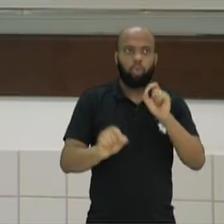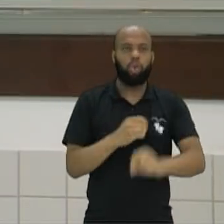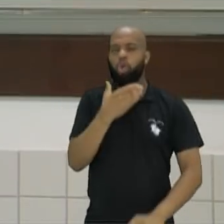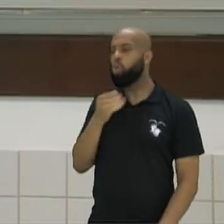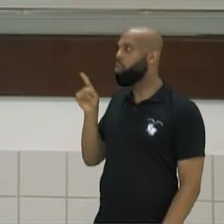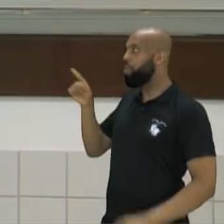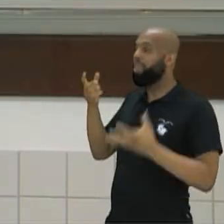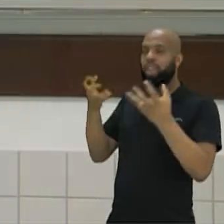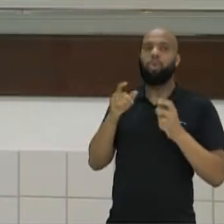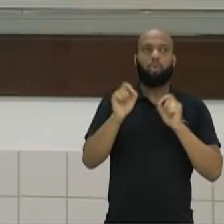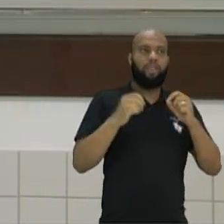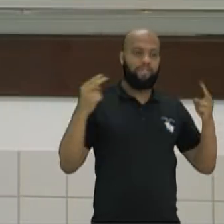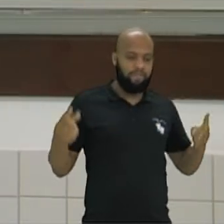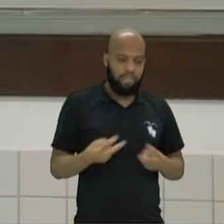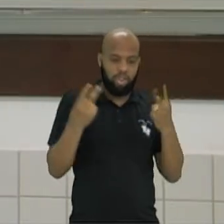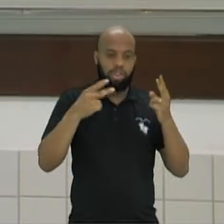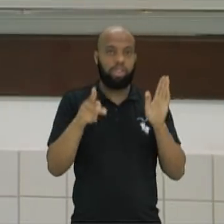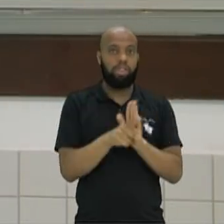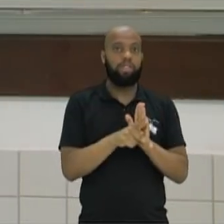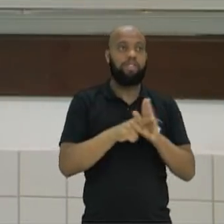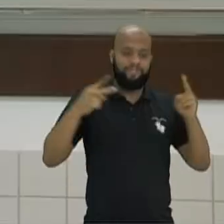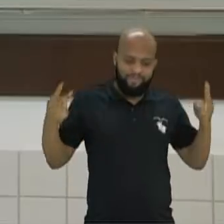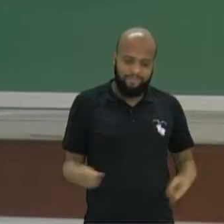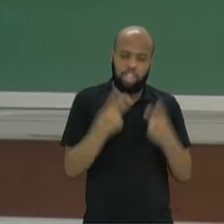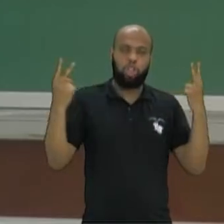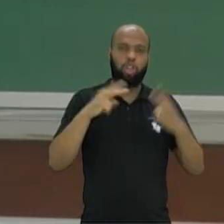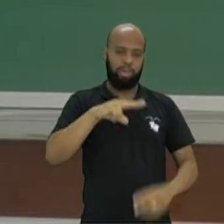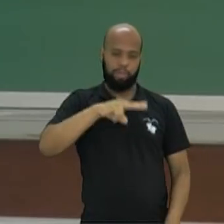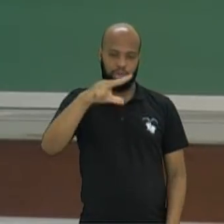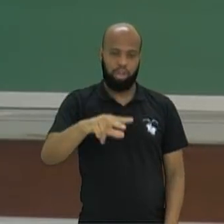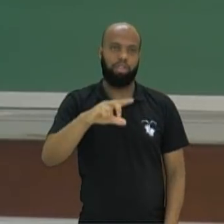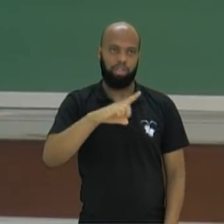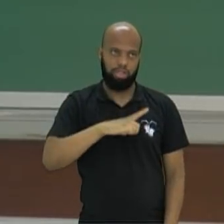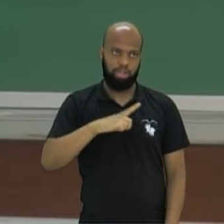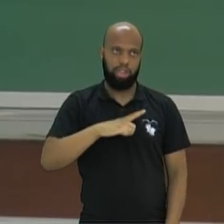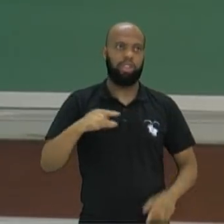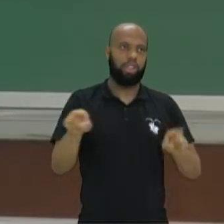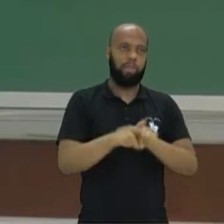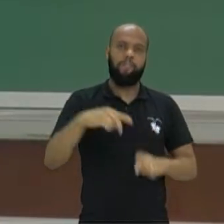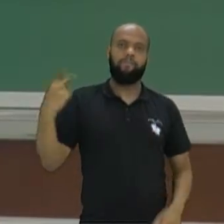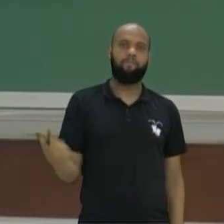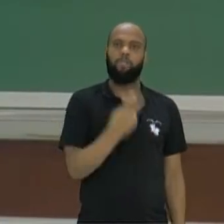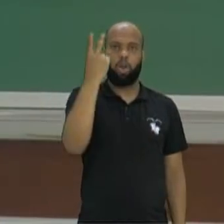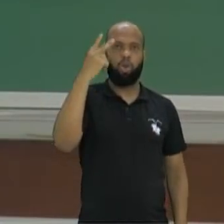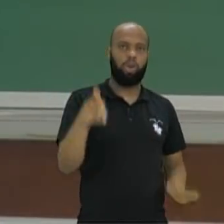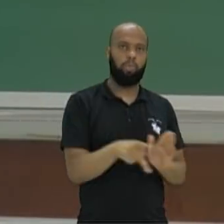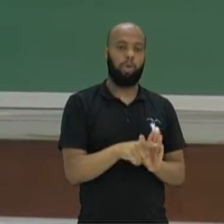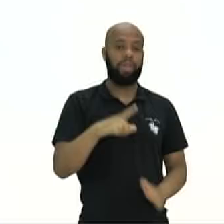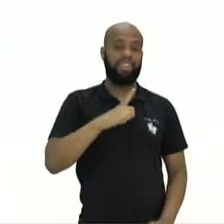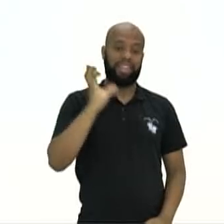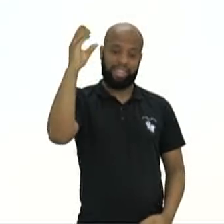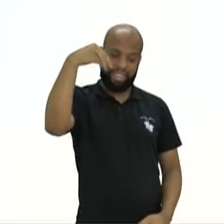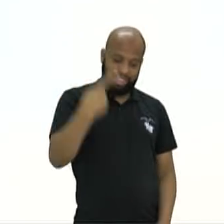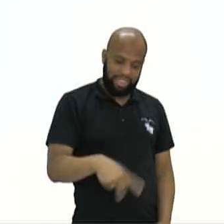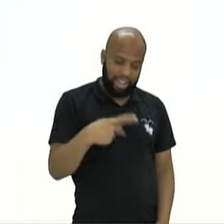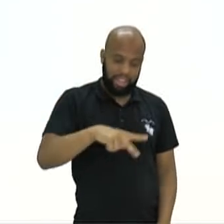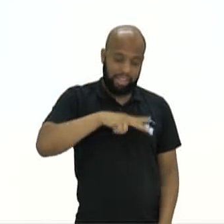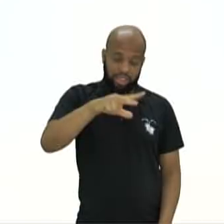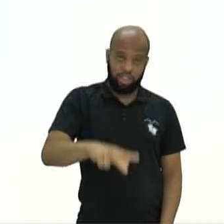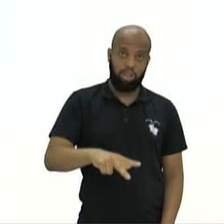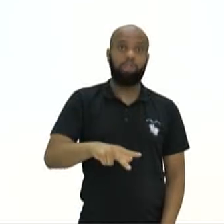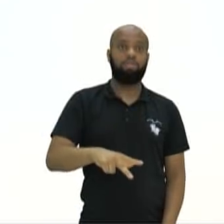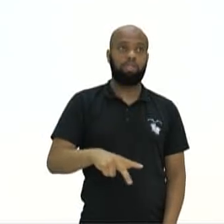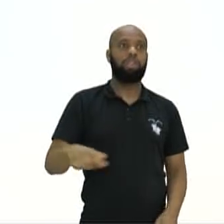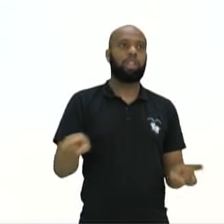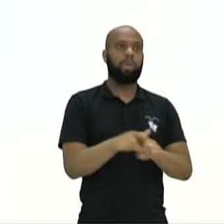Meirelles quer é valorizar a vitória portuguesa, é valorizar a presença luso-brasileira e criar uma história